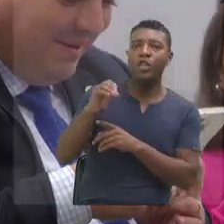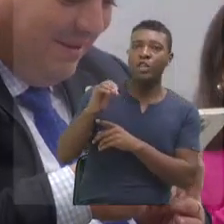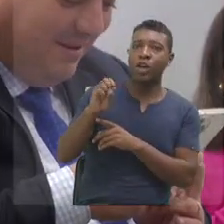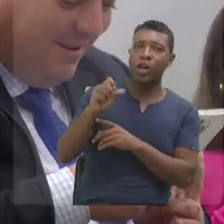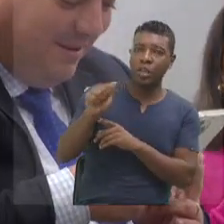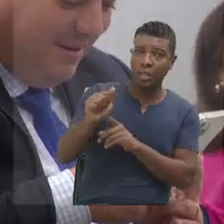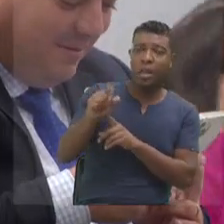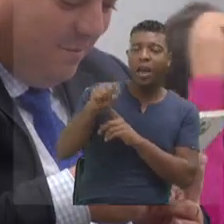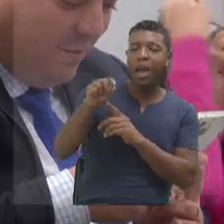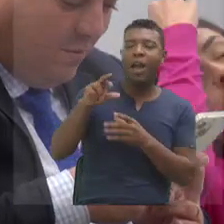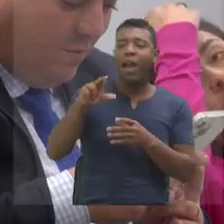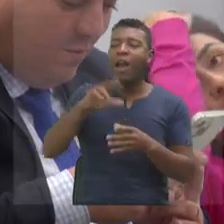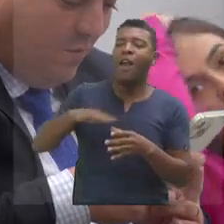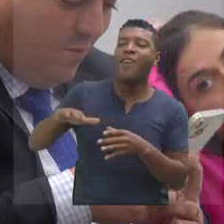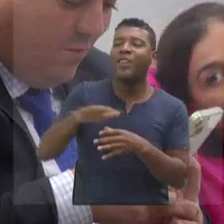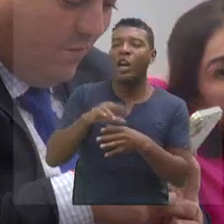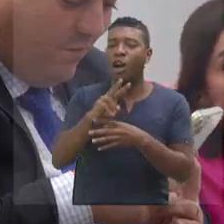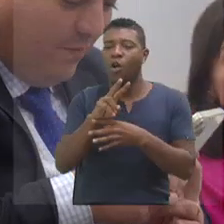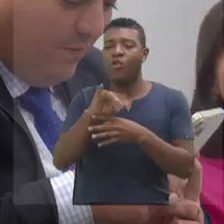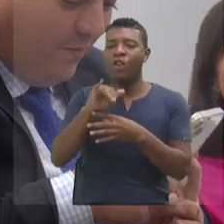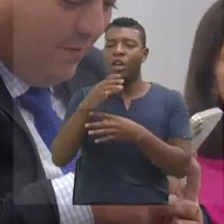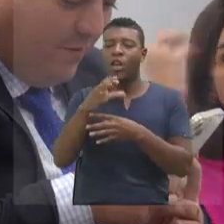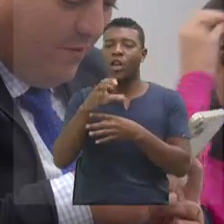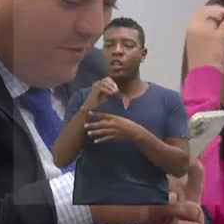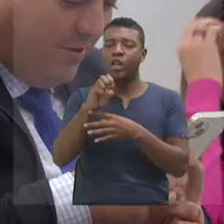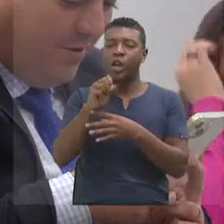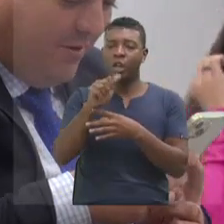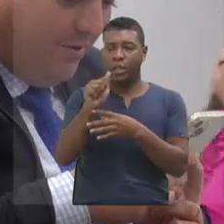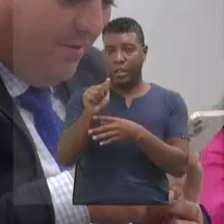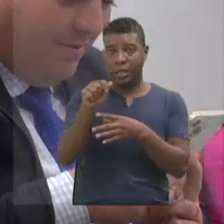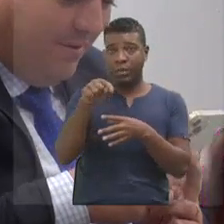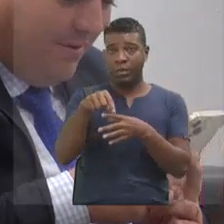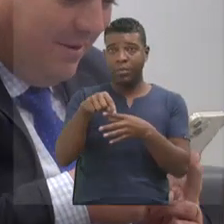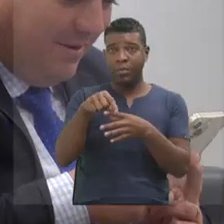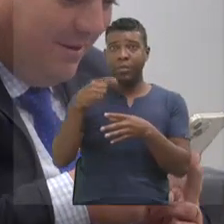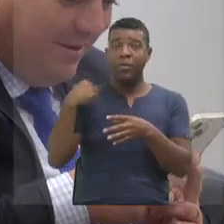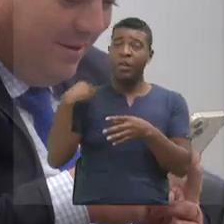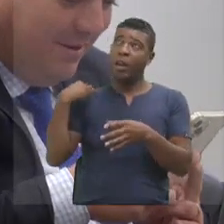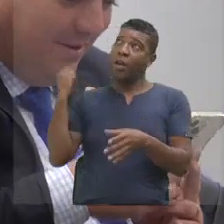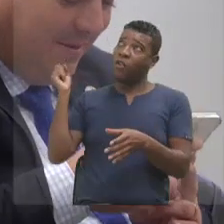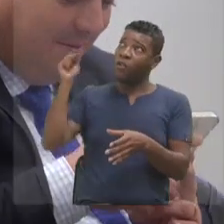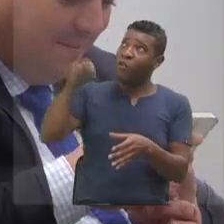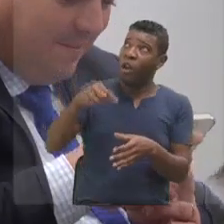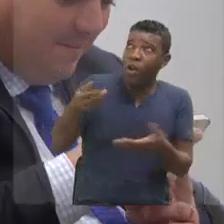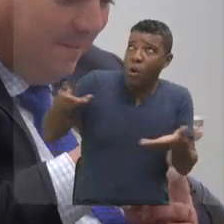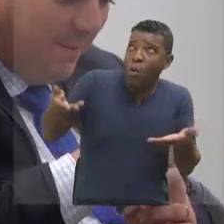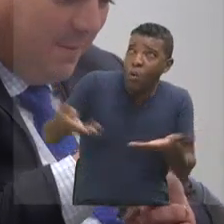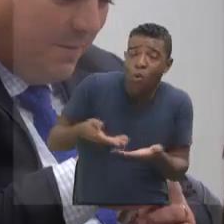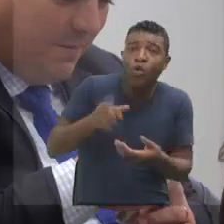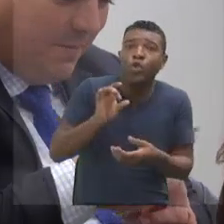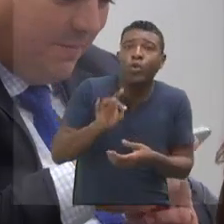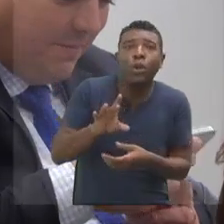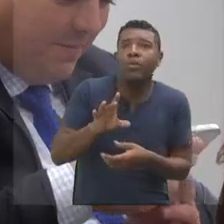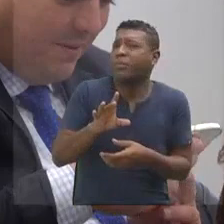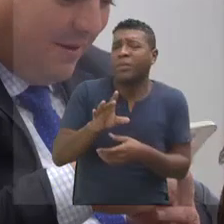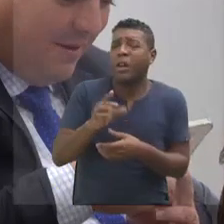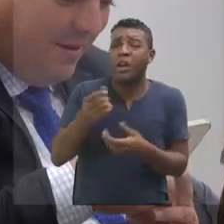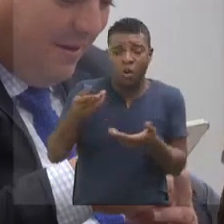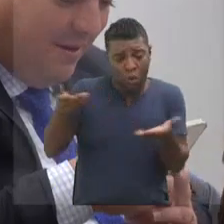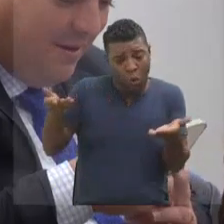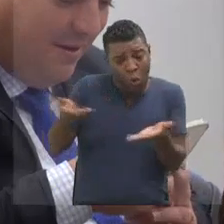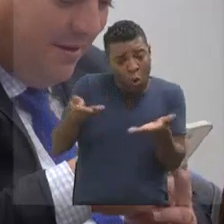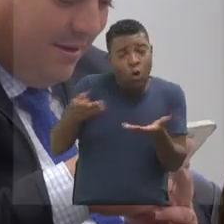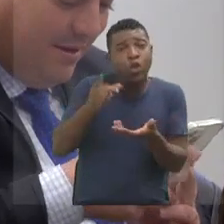microrregião de Viçosa e que vem não apenas hoje hoje apenas vem de maneira concreta